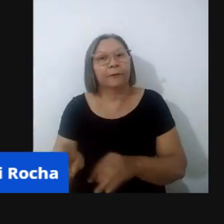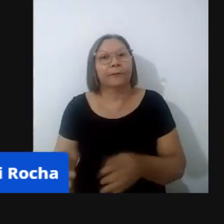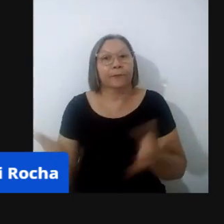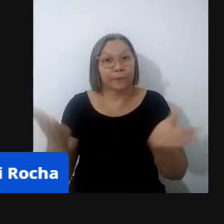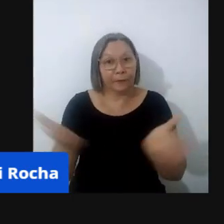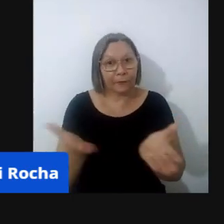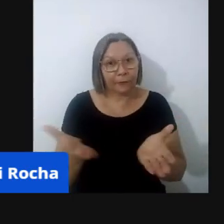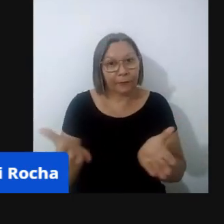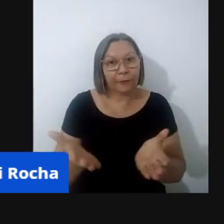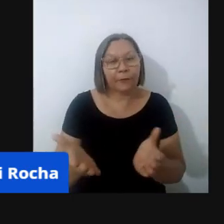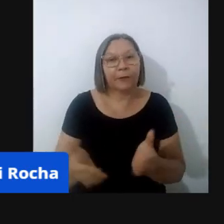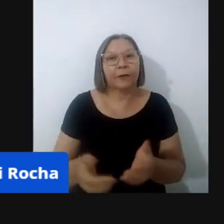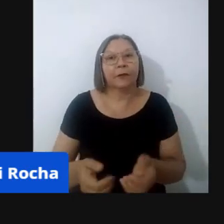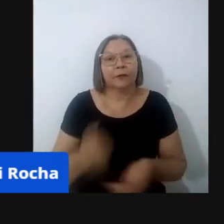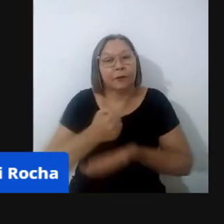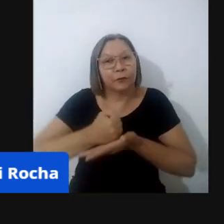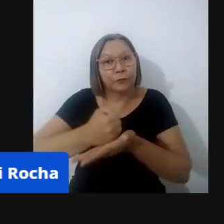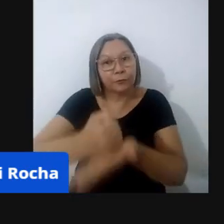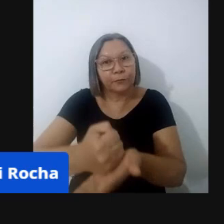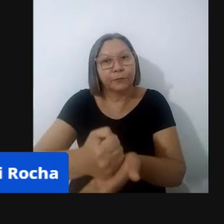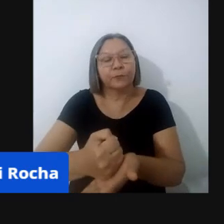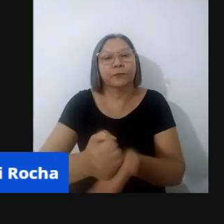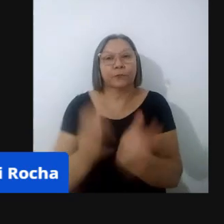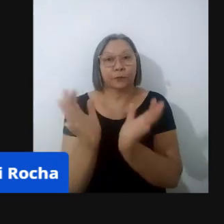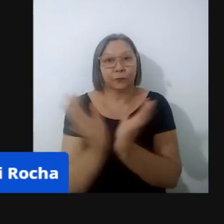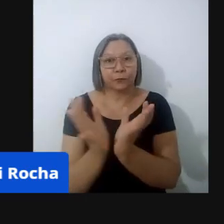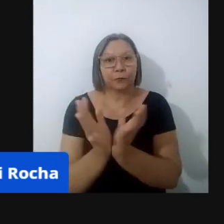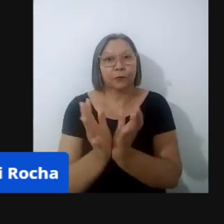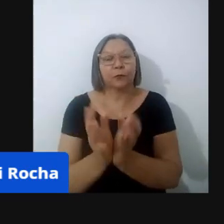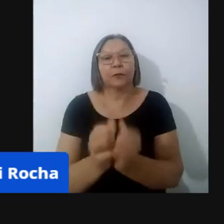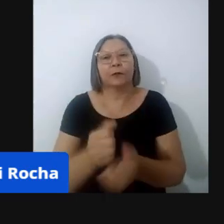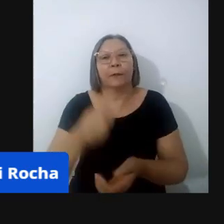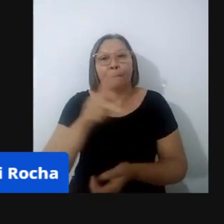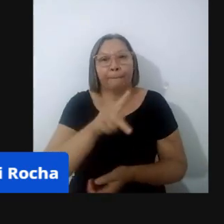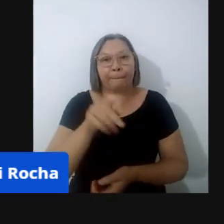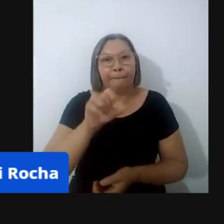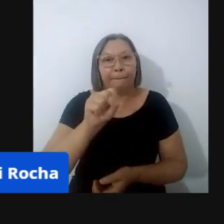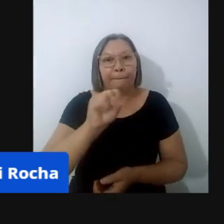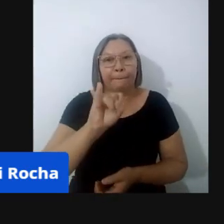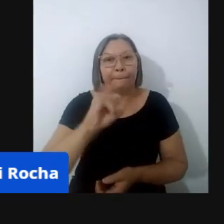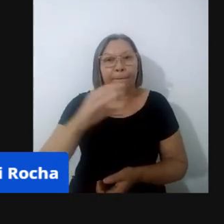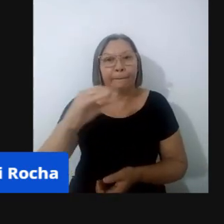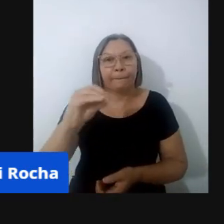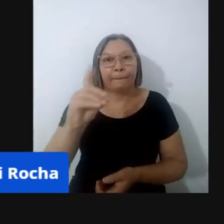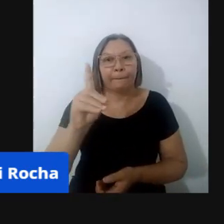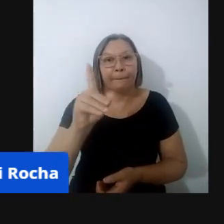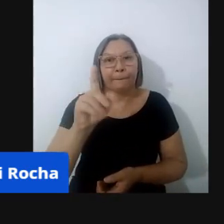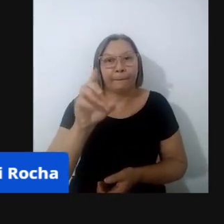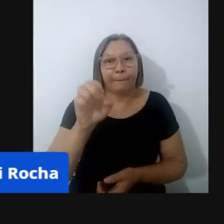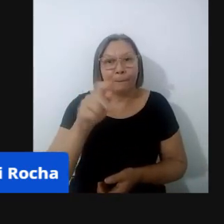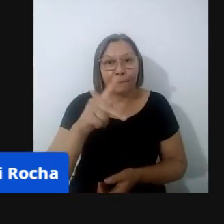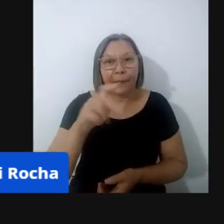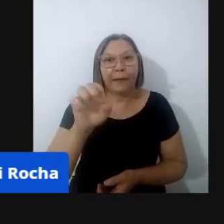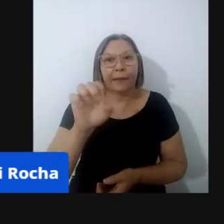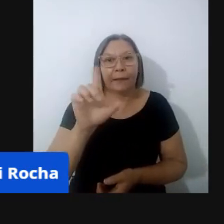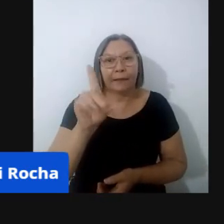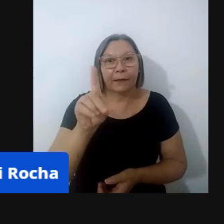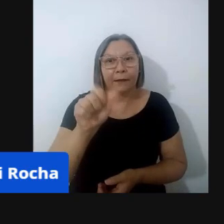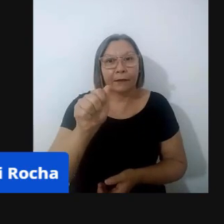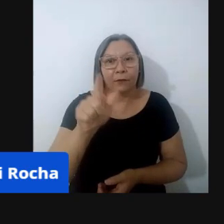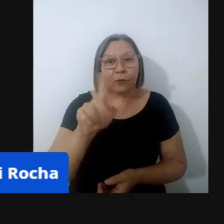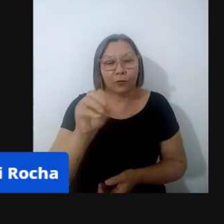apoio psicopedagógico ao aluno com autismo. Hoje, a gente vai trazer um pouquinho para vocês